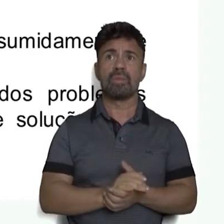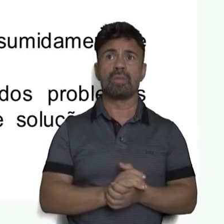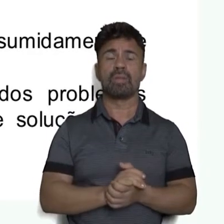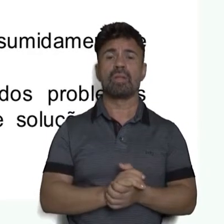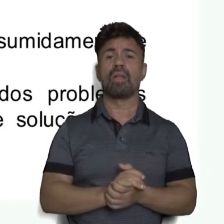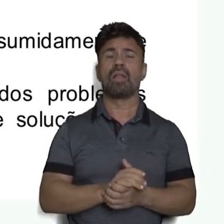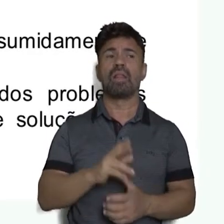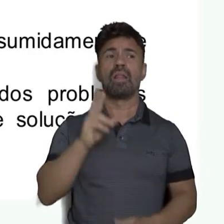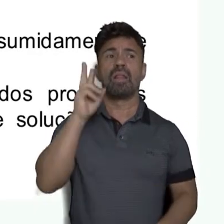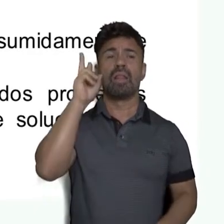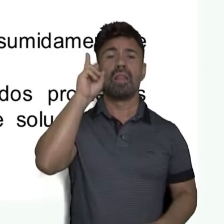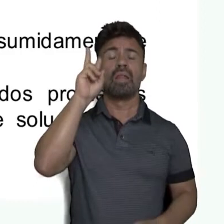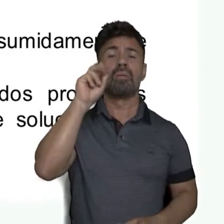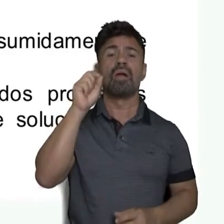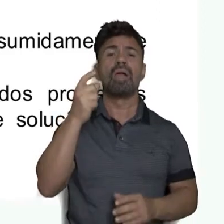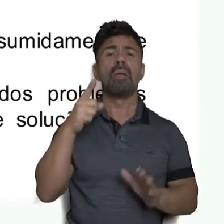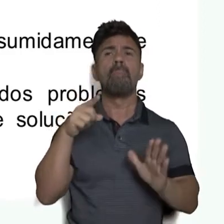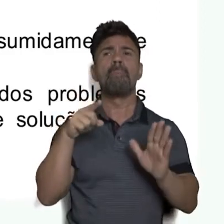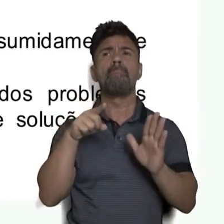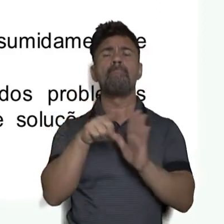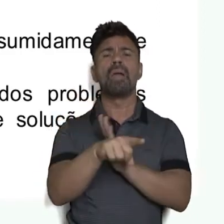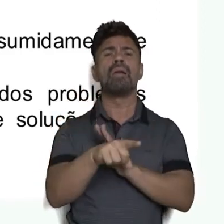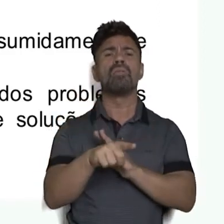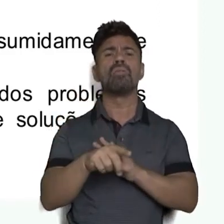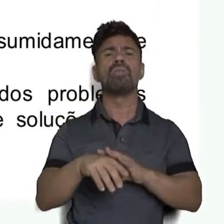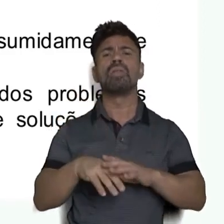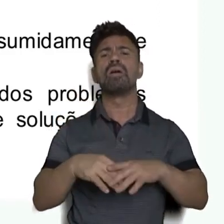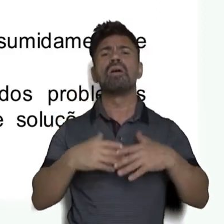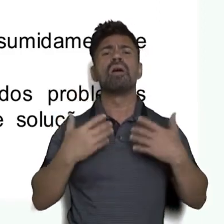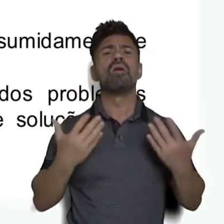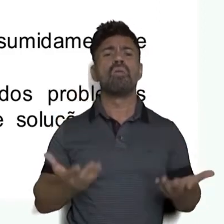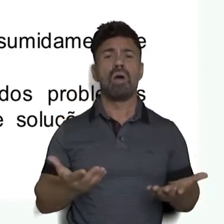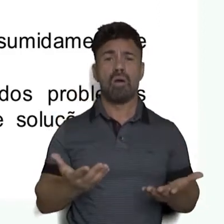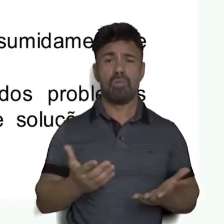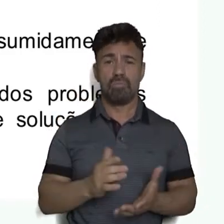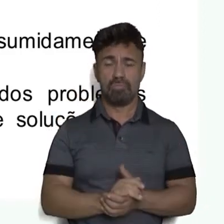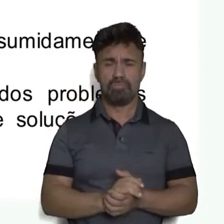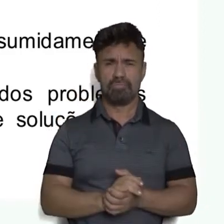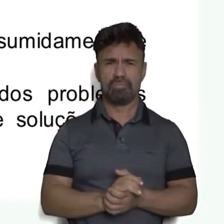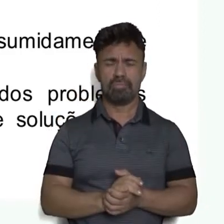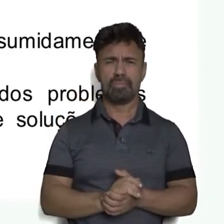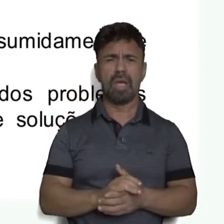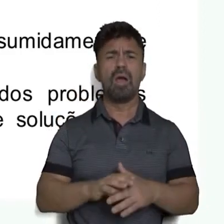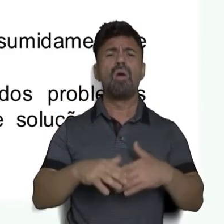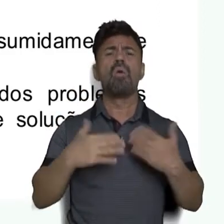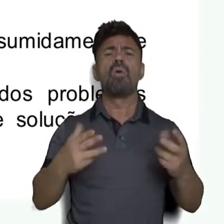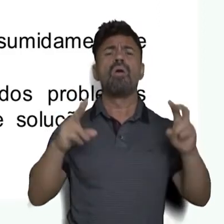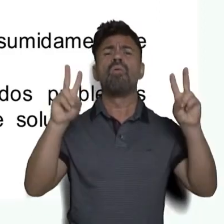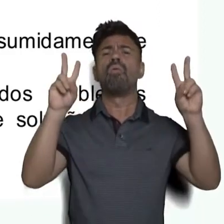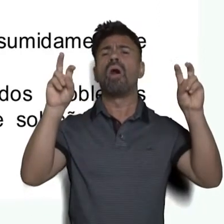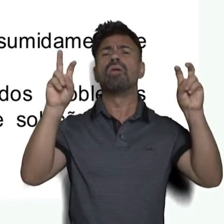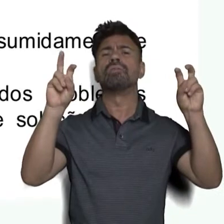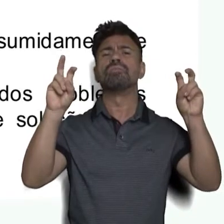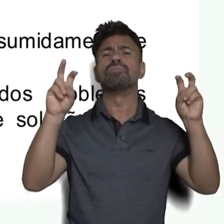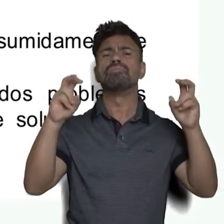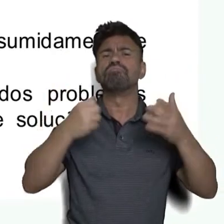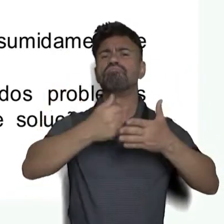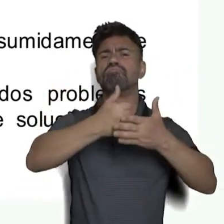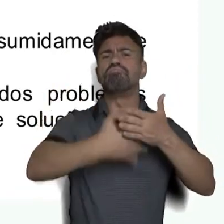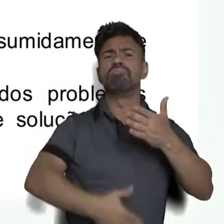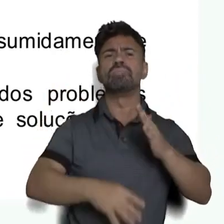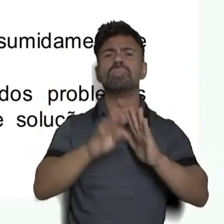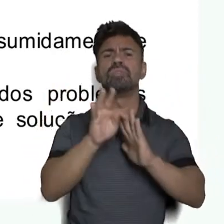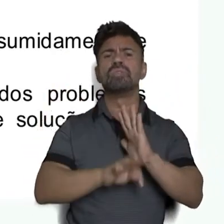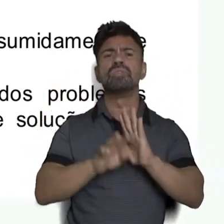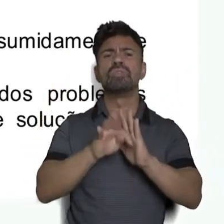vale lembrar que perguntas você precisa fazer para poder começar a escrever o seu texto. Qual o assunto que será abordado no texto? Qual ponto